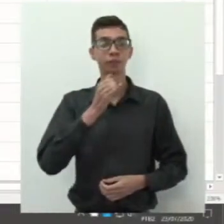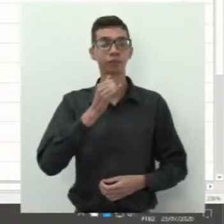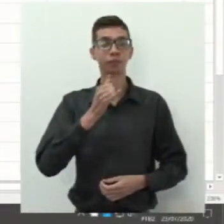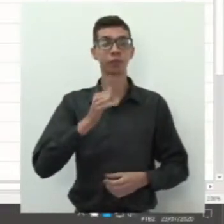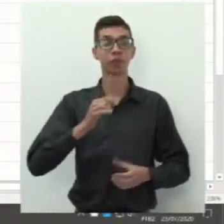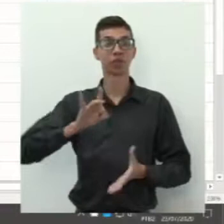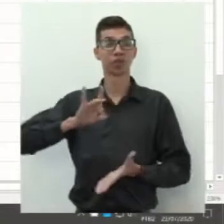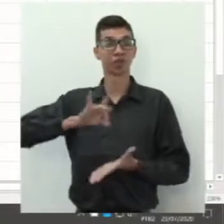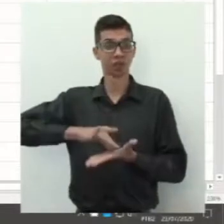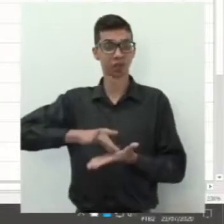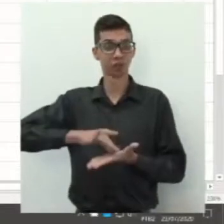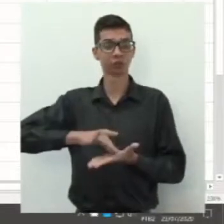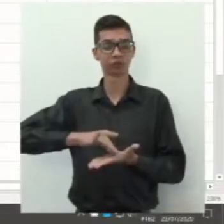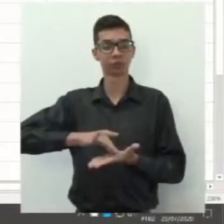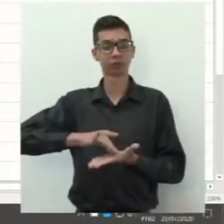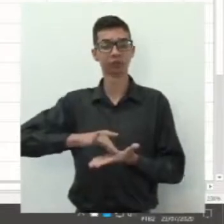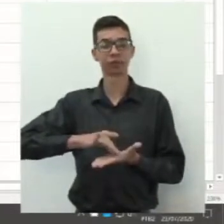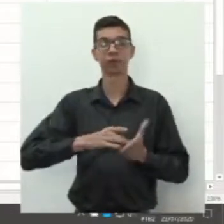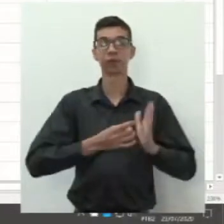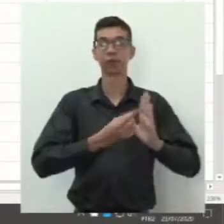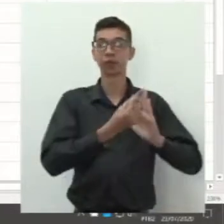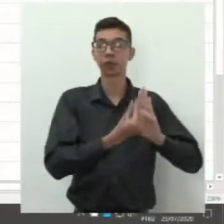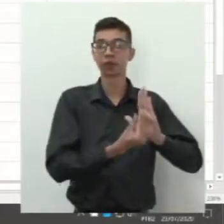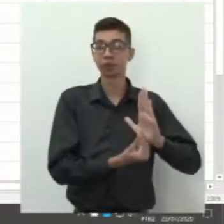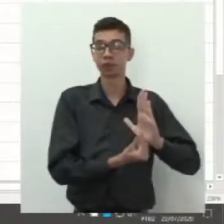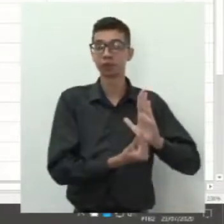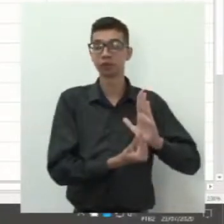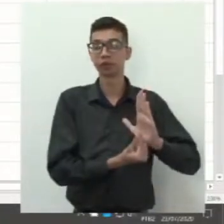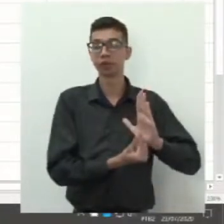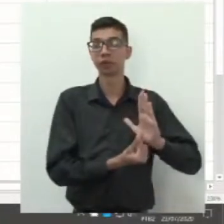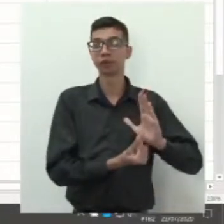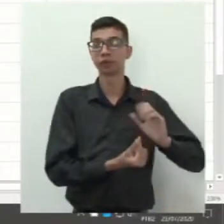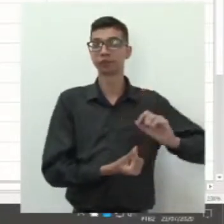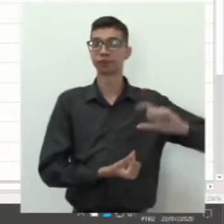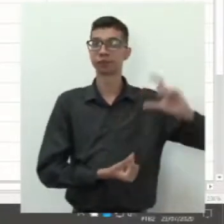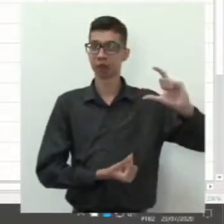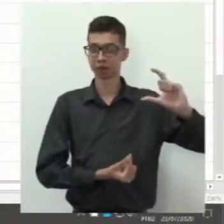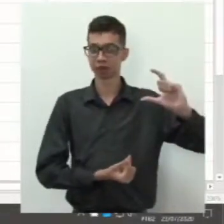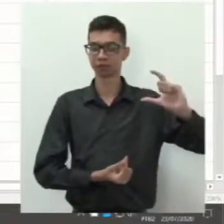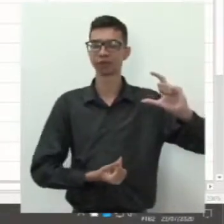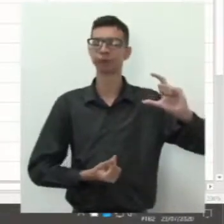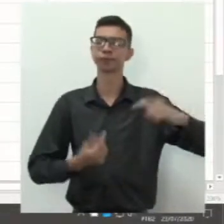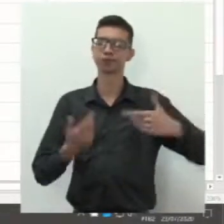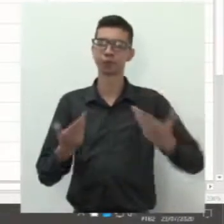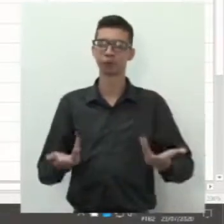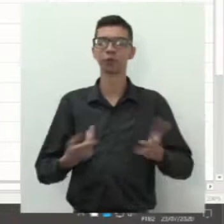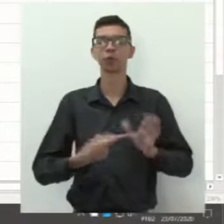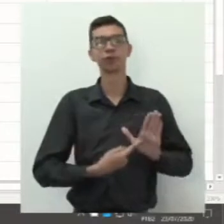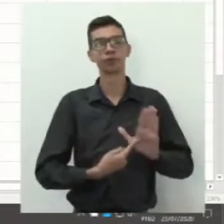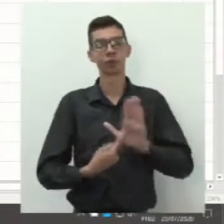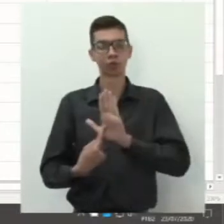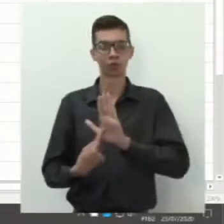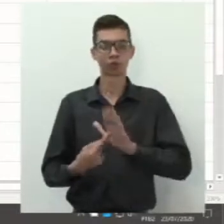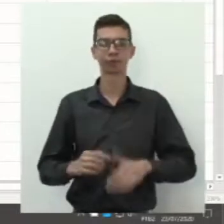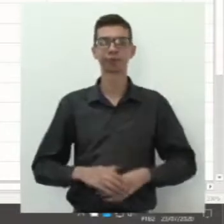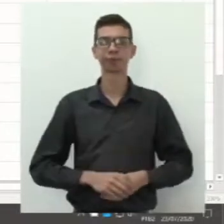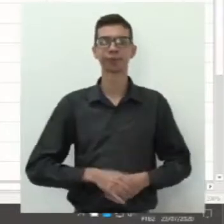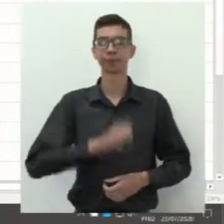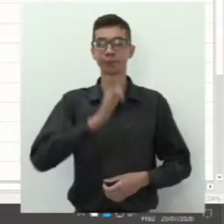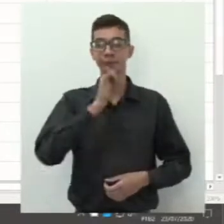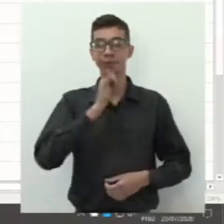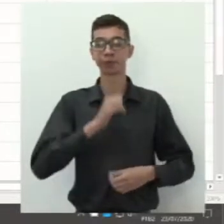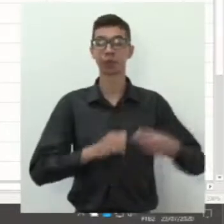orçado, então ele me deu a segunda opção. Olha como tá lá na minha função, ó, igual a C,